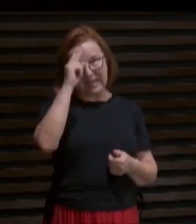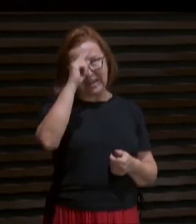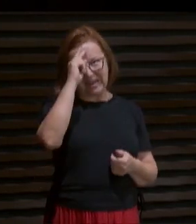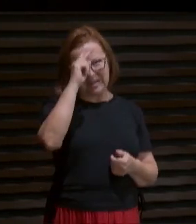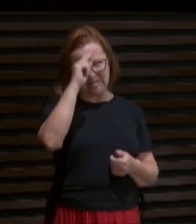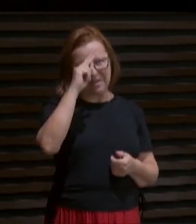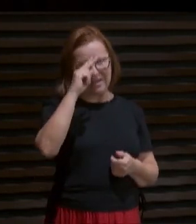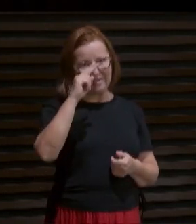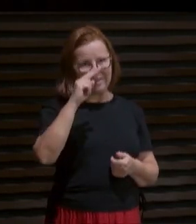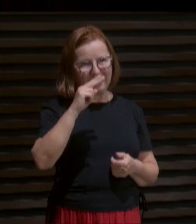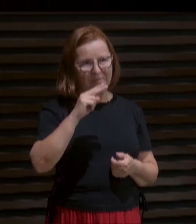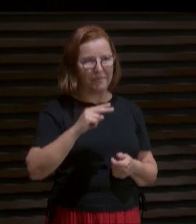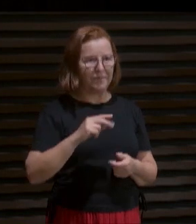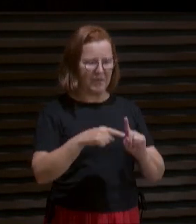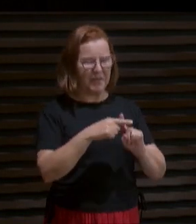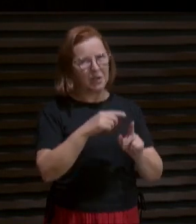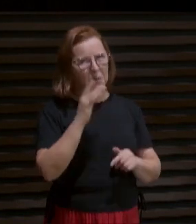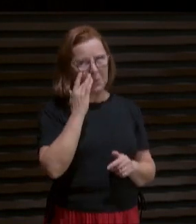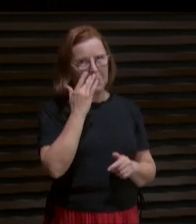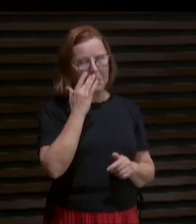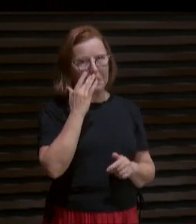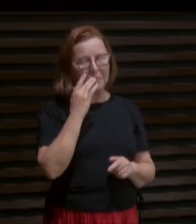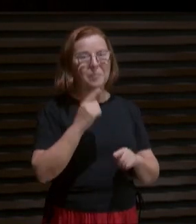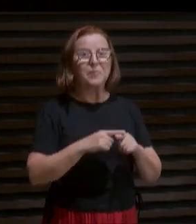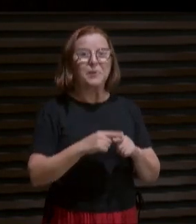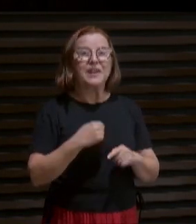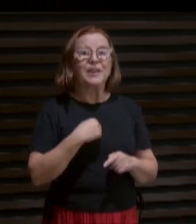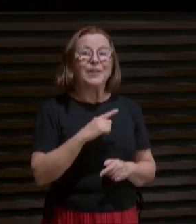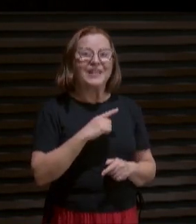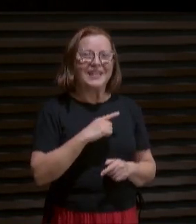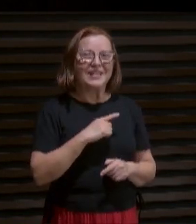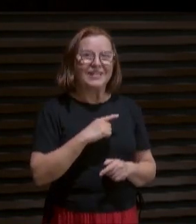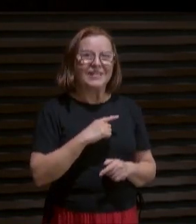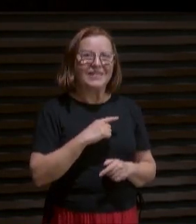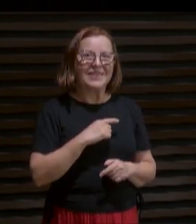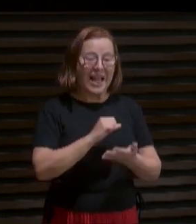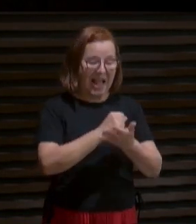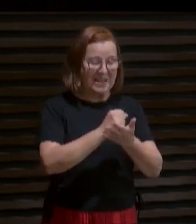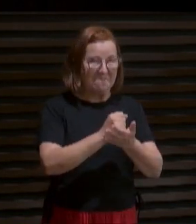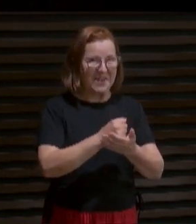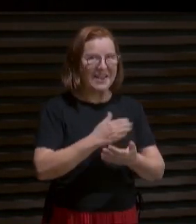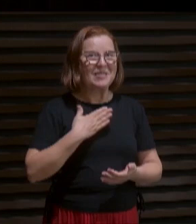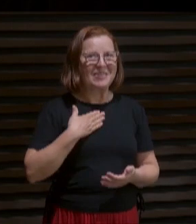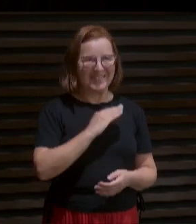externa. Eu tenho as marcas no meu coração.